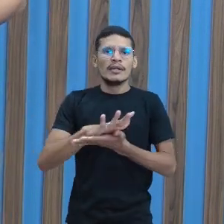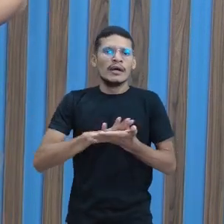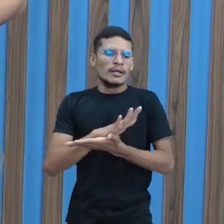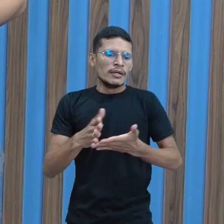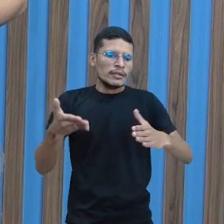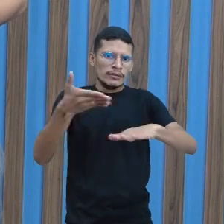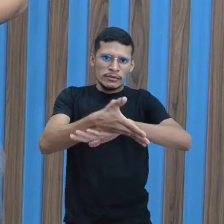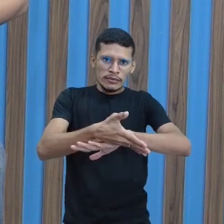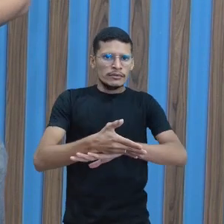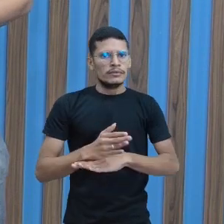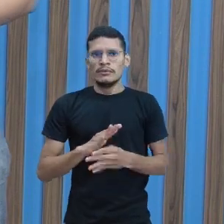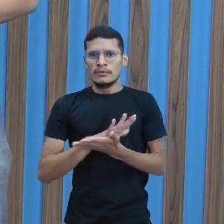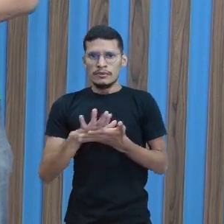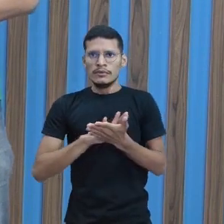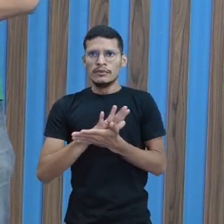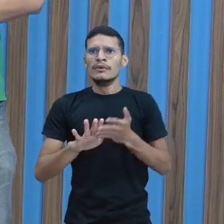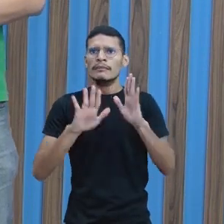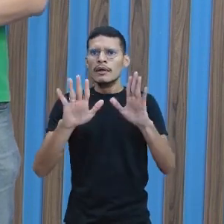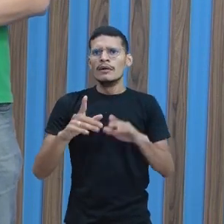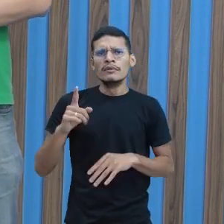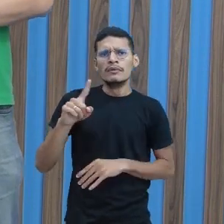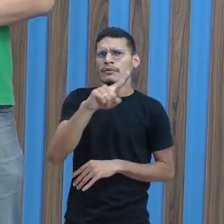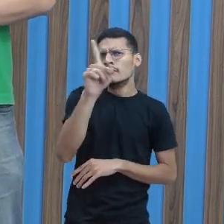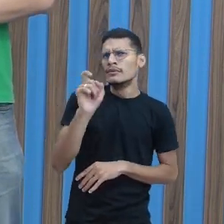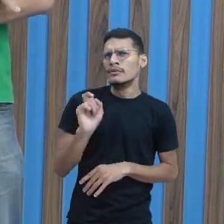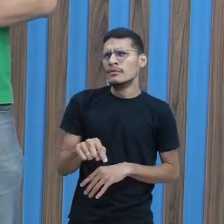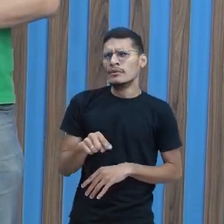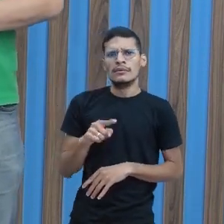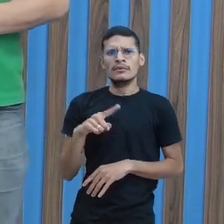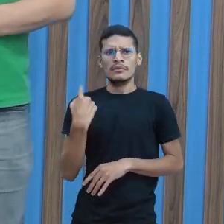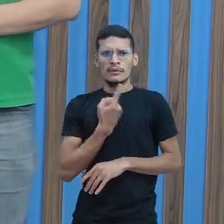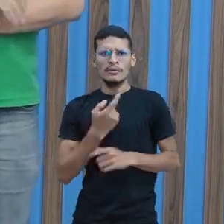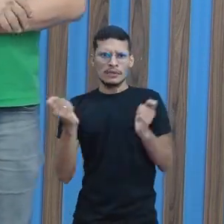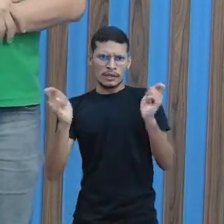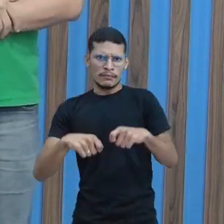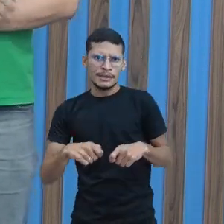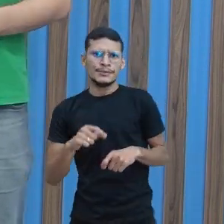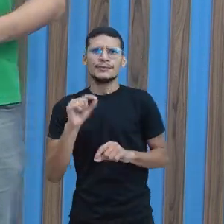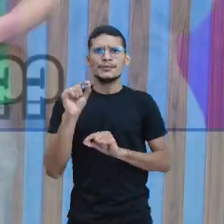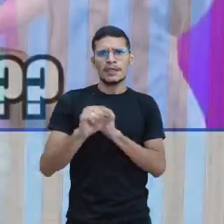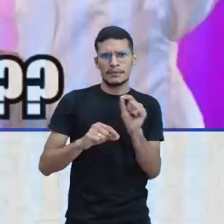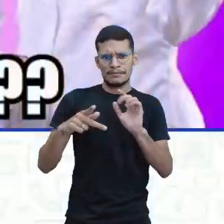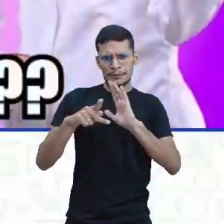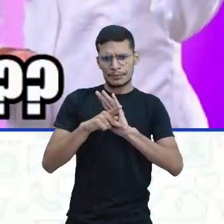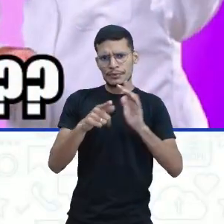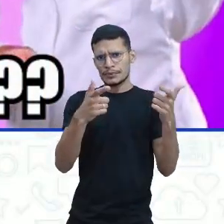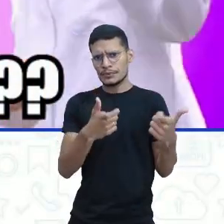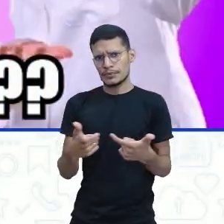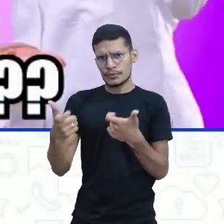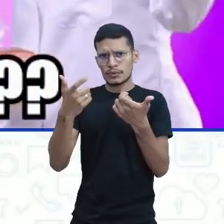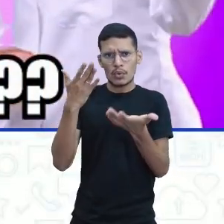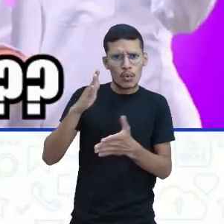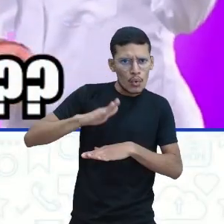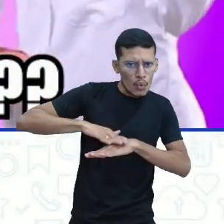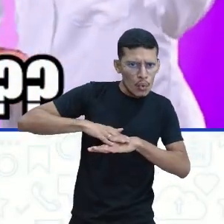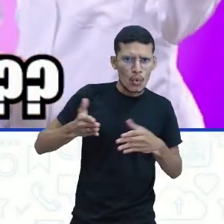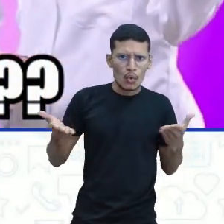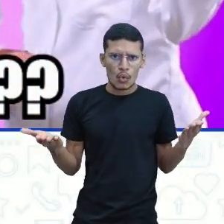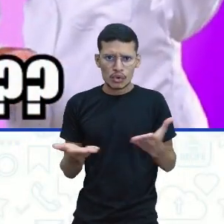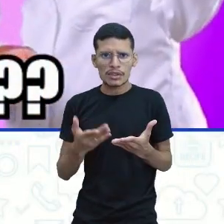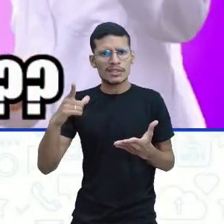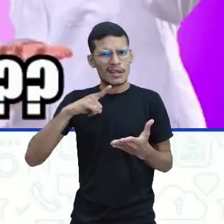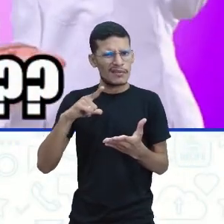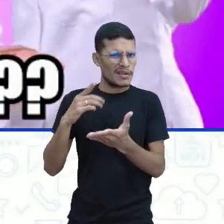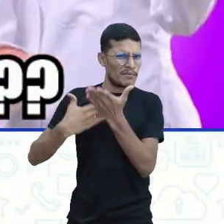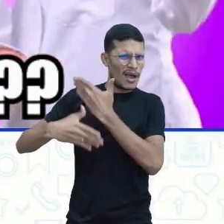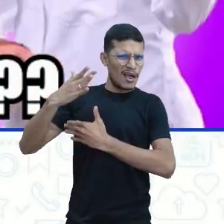tomar esse território. Mas, bom, aí a grande questão para a gente é o seguinte: será que nós devemos atribuir os conflitos da atualidade às disputas